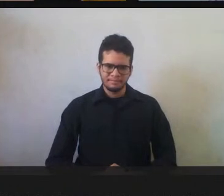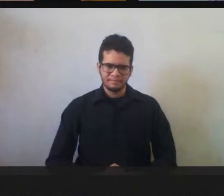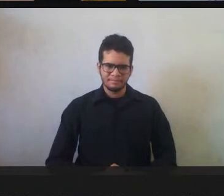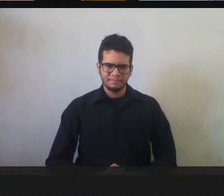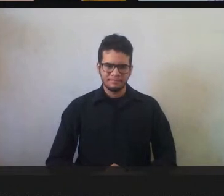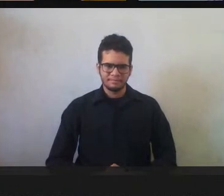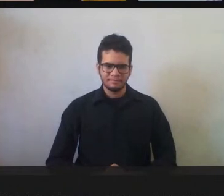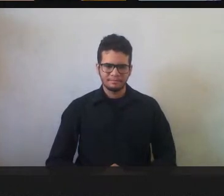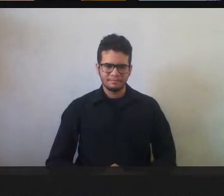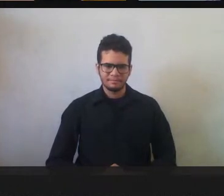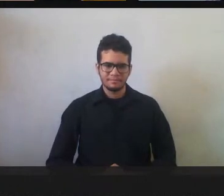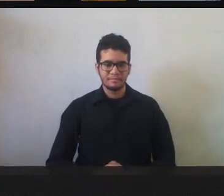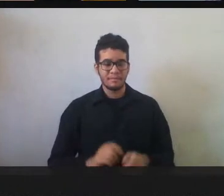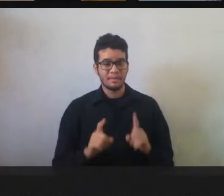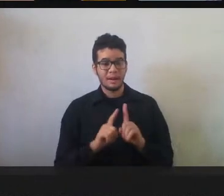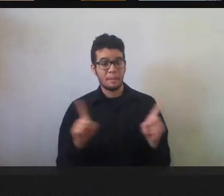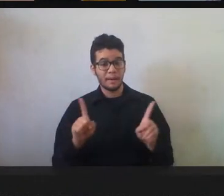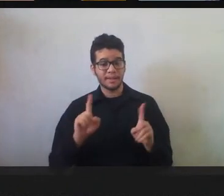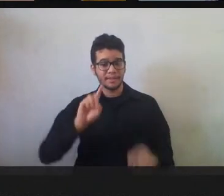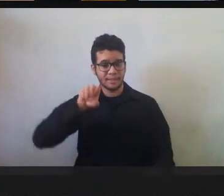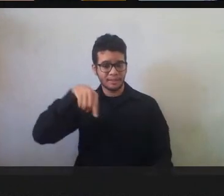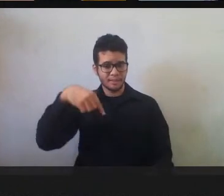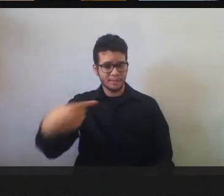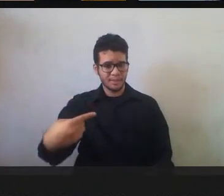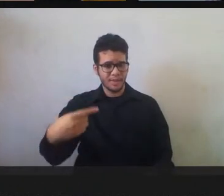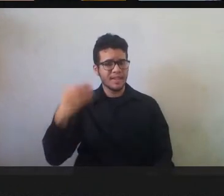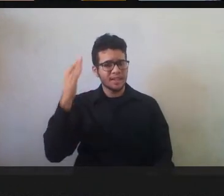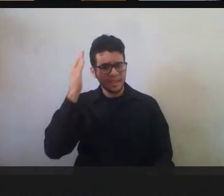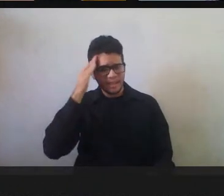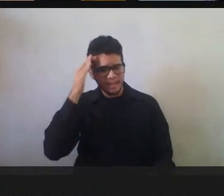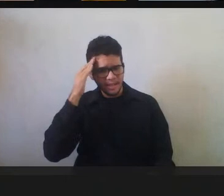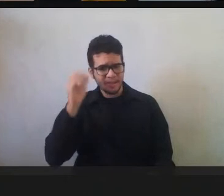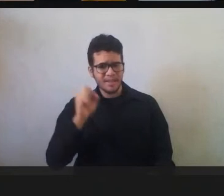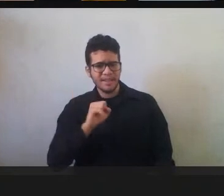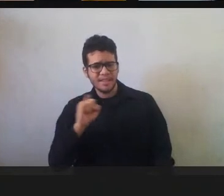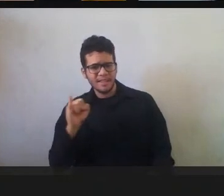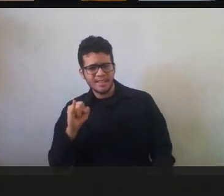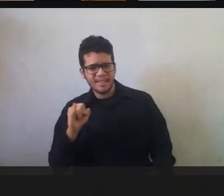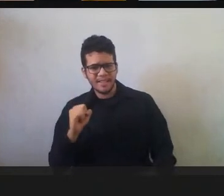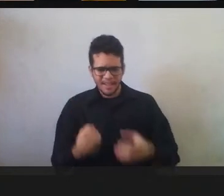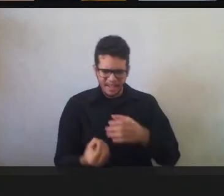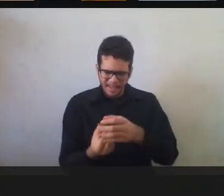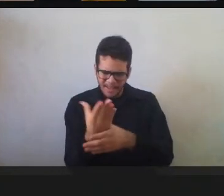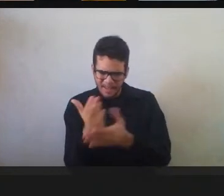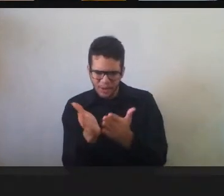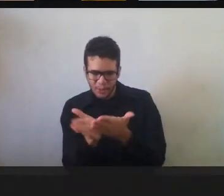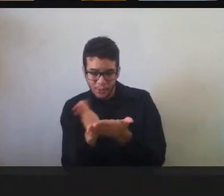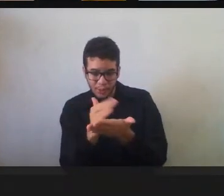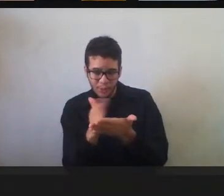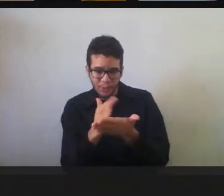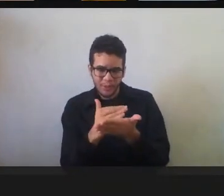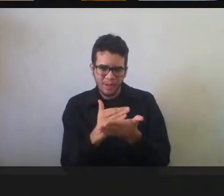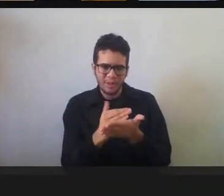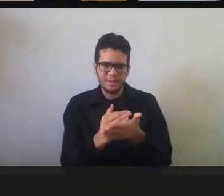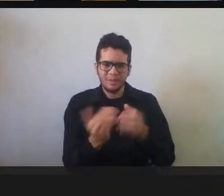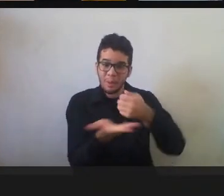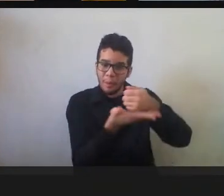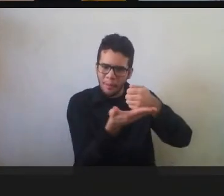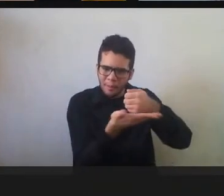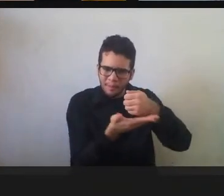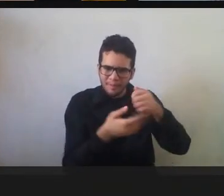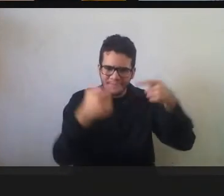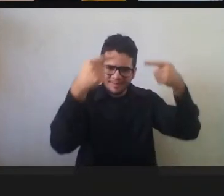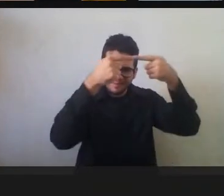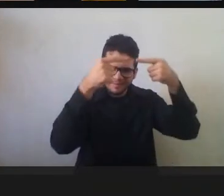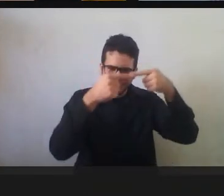mais pra frente considera que se tivesse que fazer um livro para delimitar os princípios da linguística o